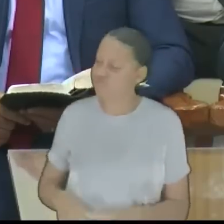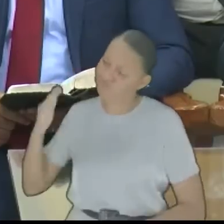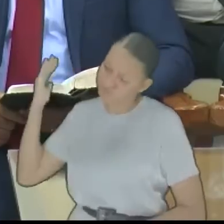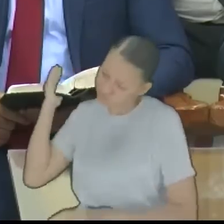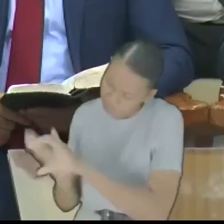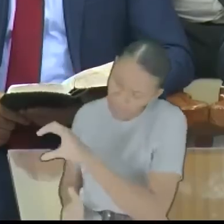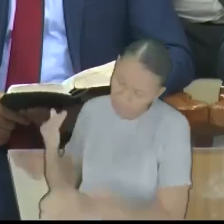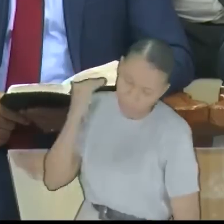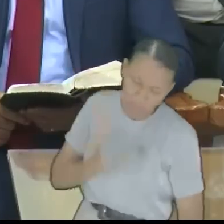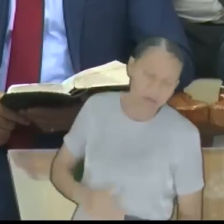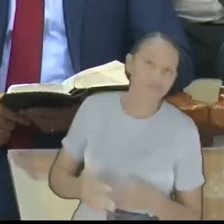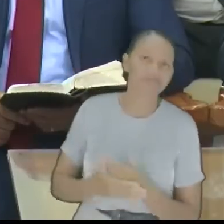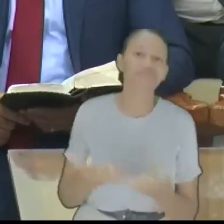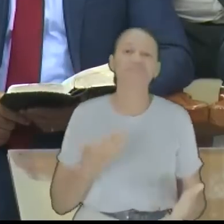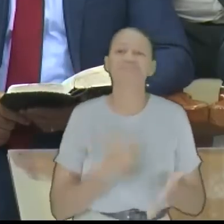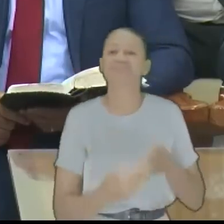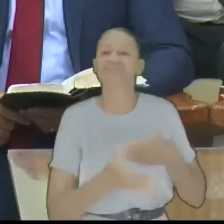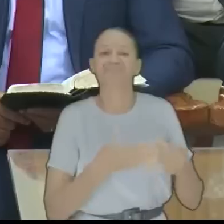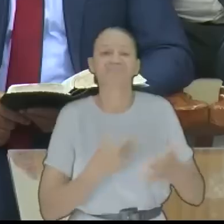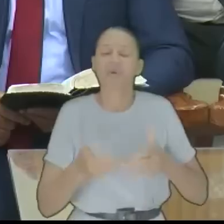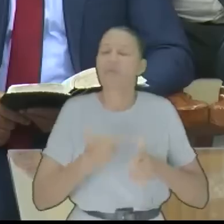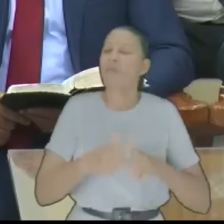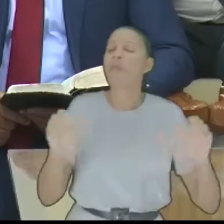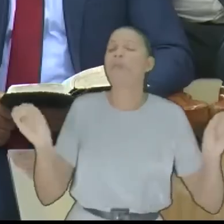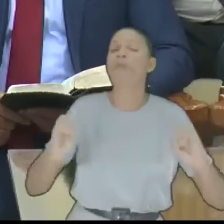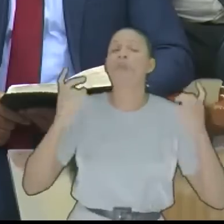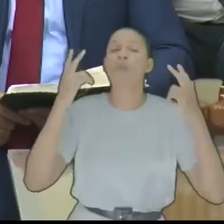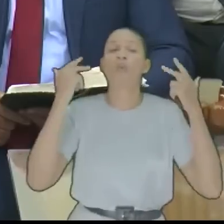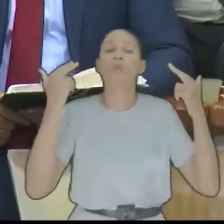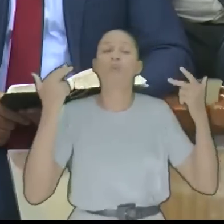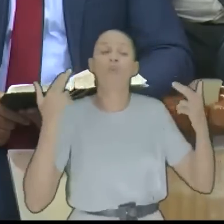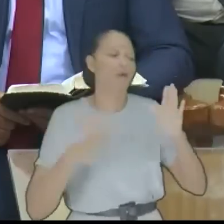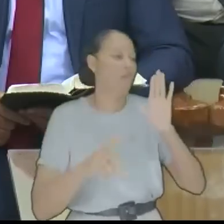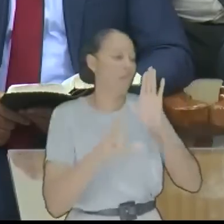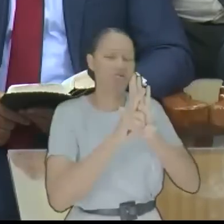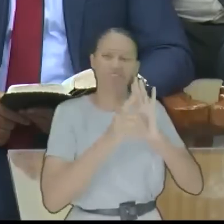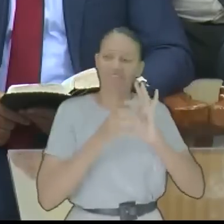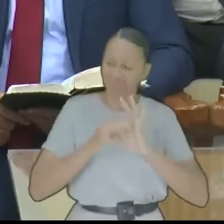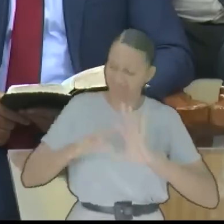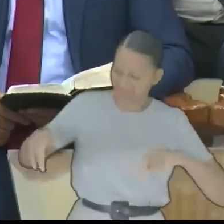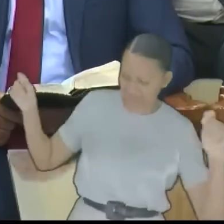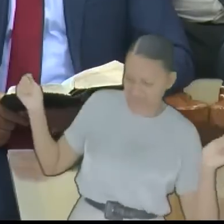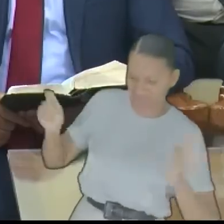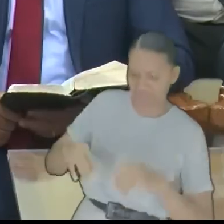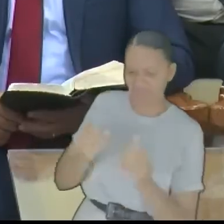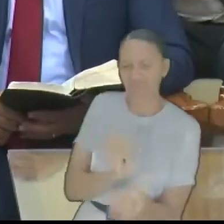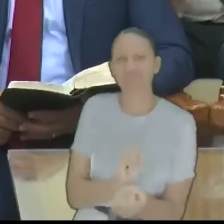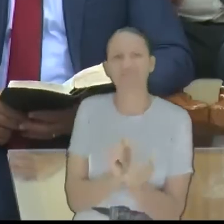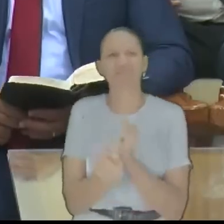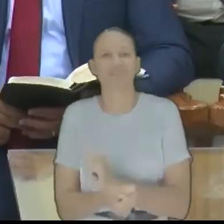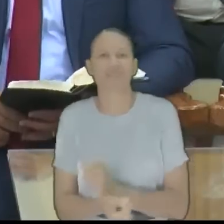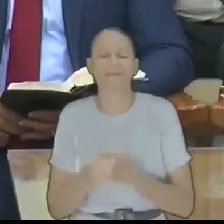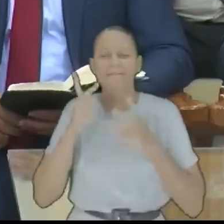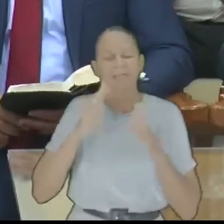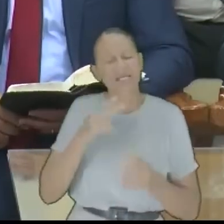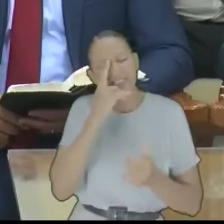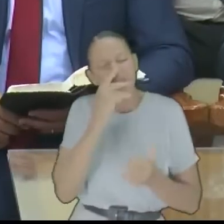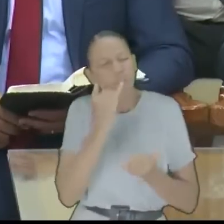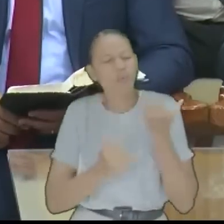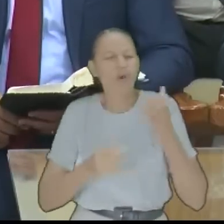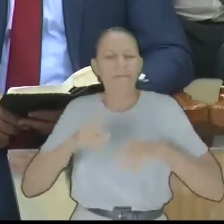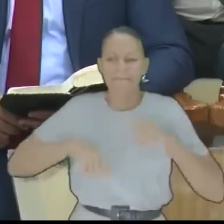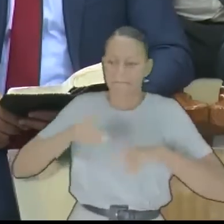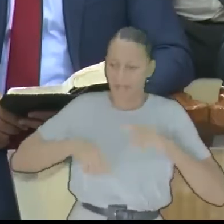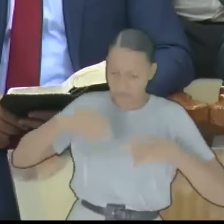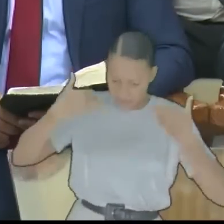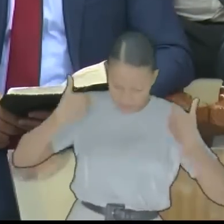a cabeça e não havia nenhum problema. A lei permitia. O escravo, ele era um objeto, não